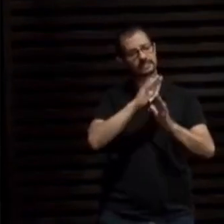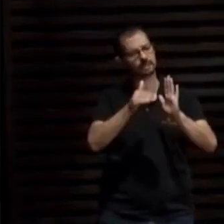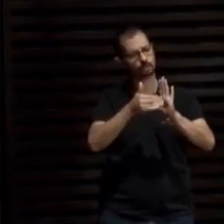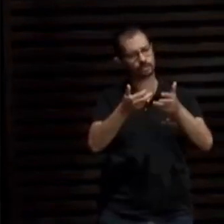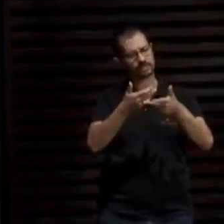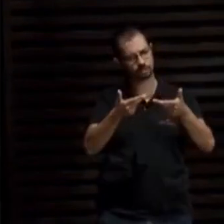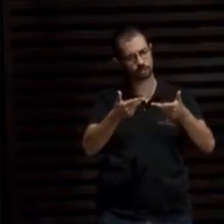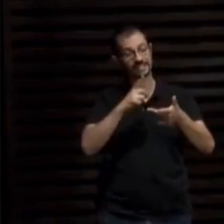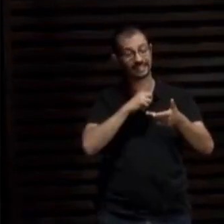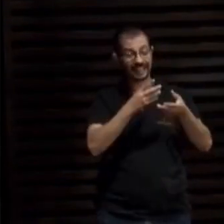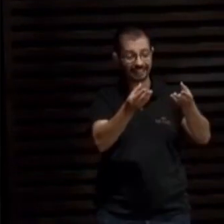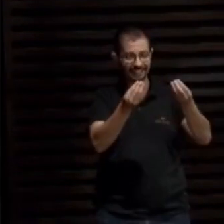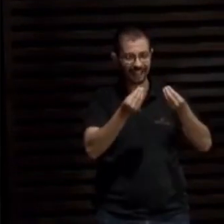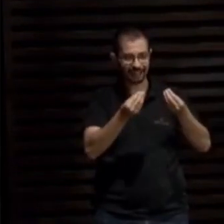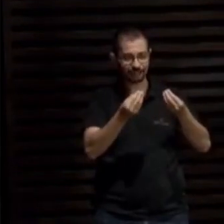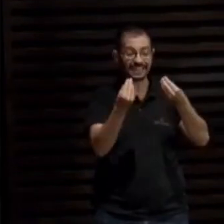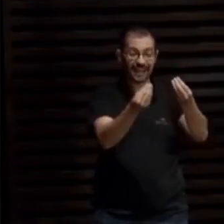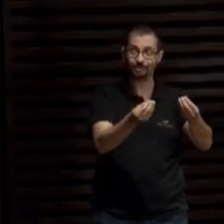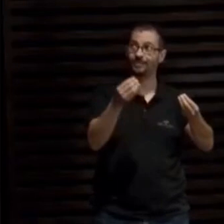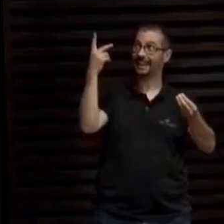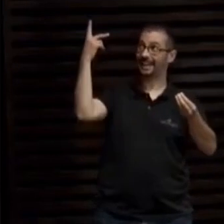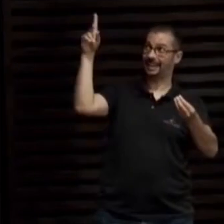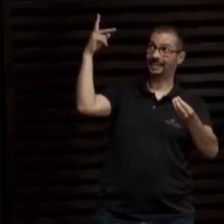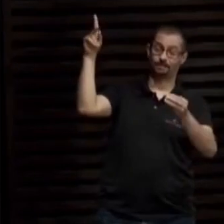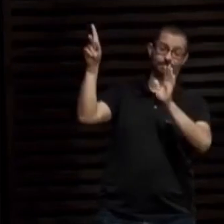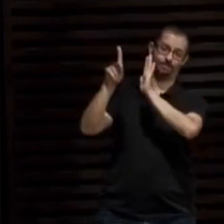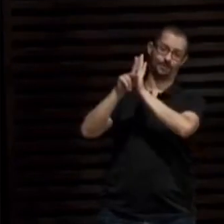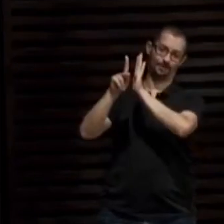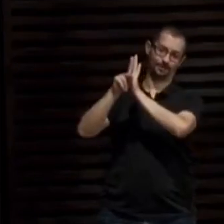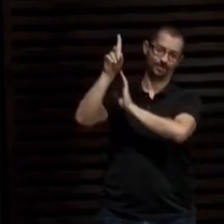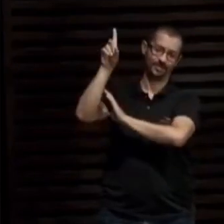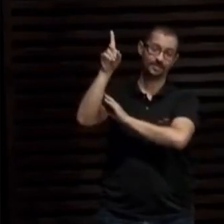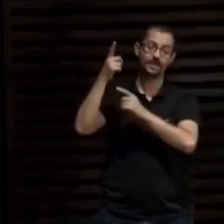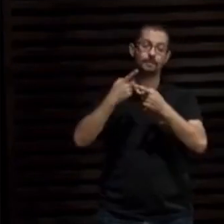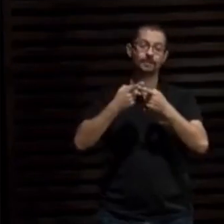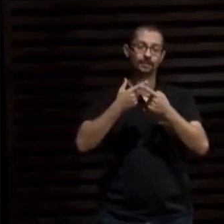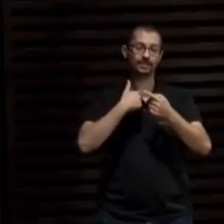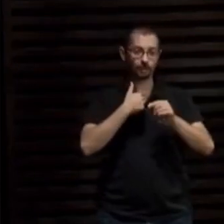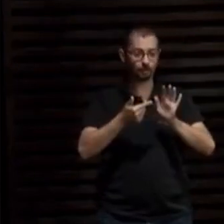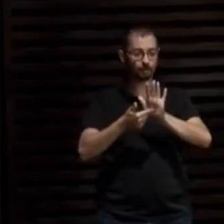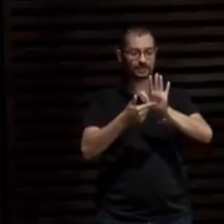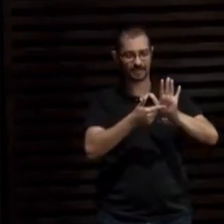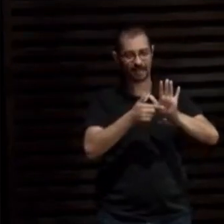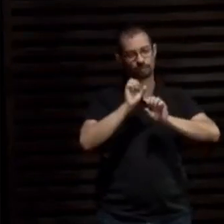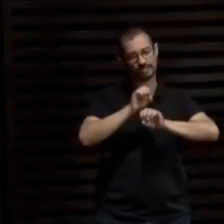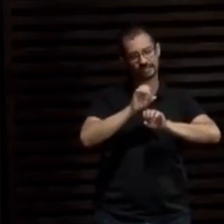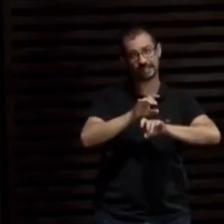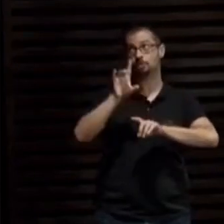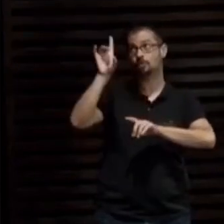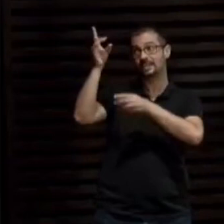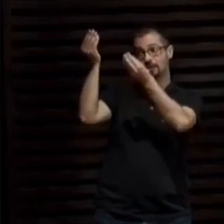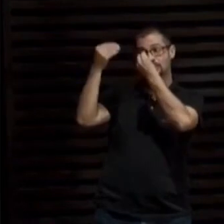dado provêm de ti. Porque eu lhes tenho transmitido as palavras que me deste, e eles a receberam,